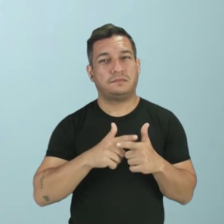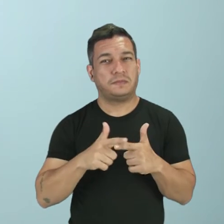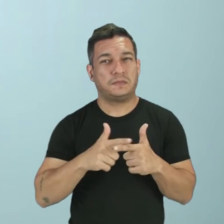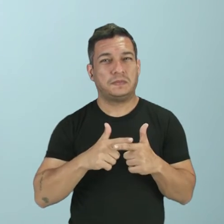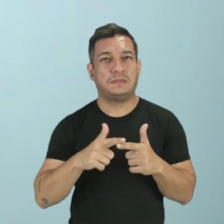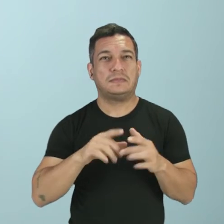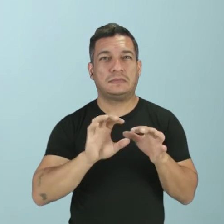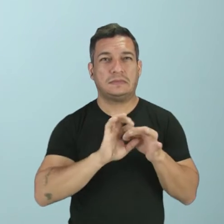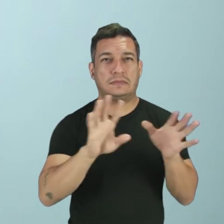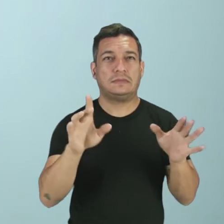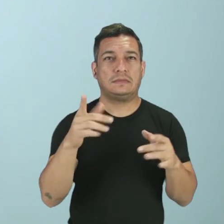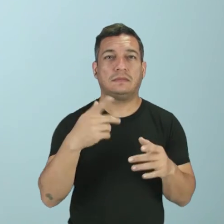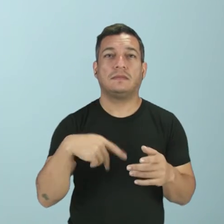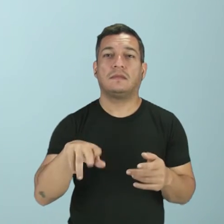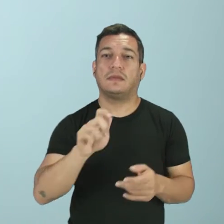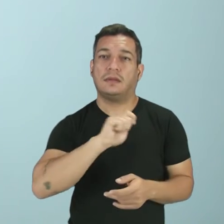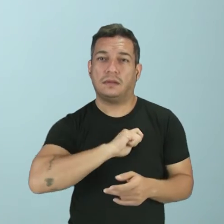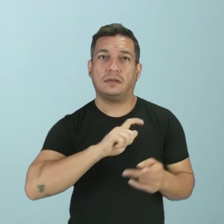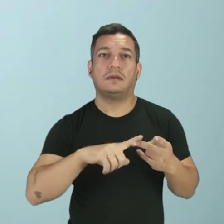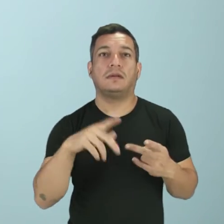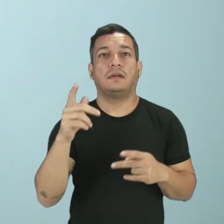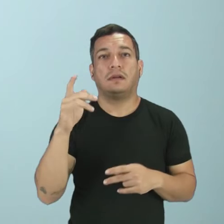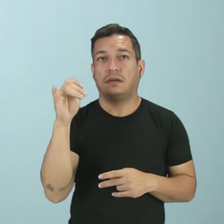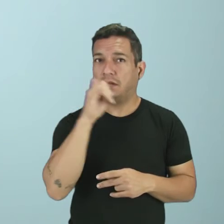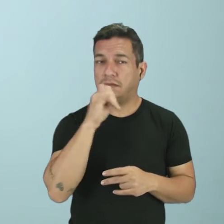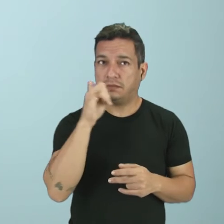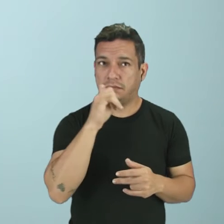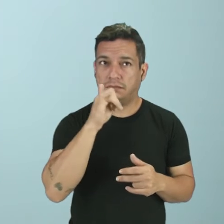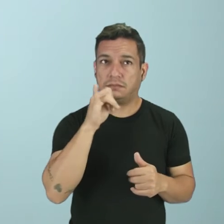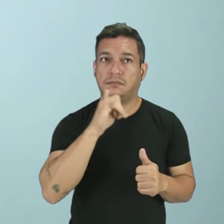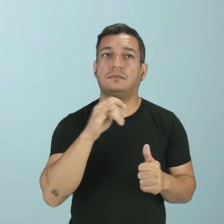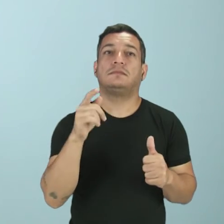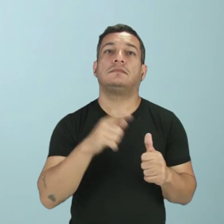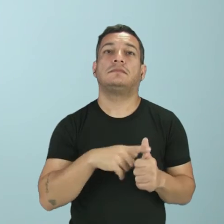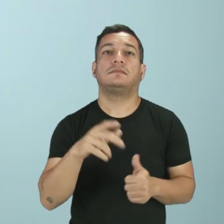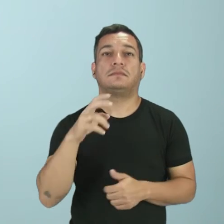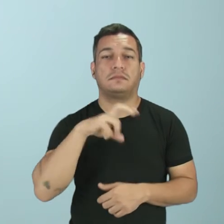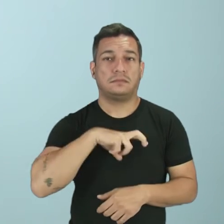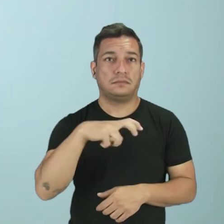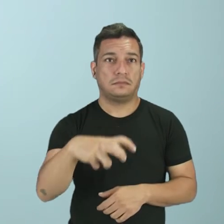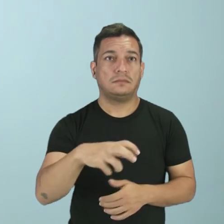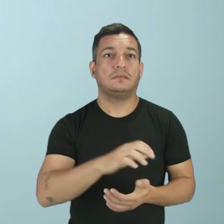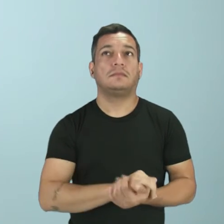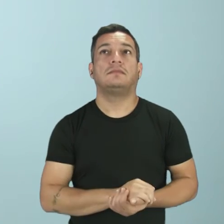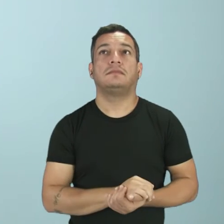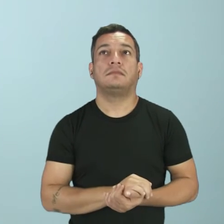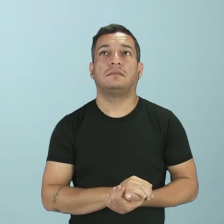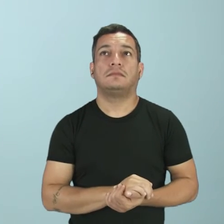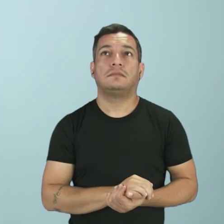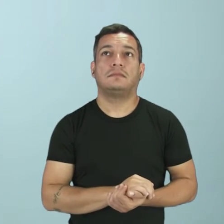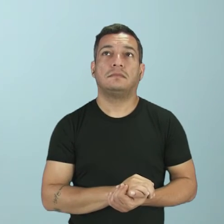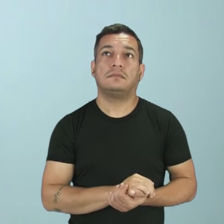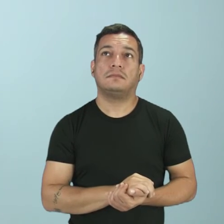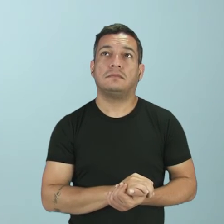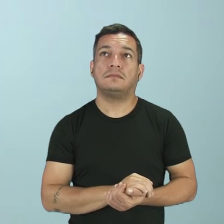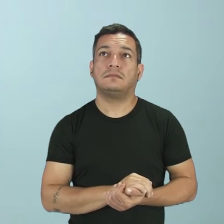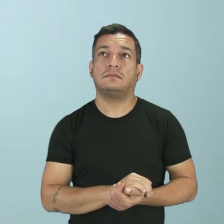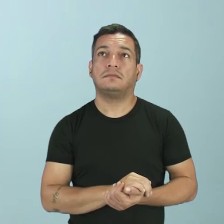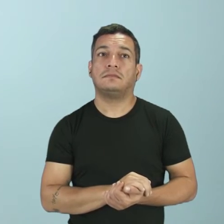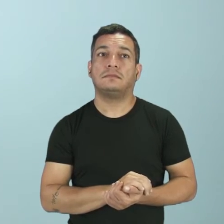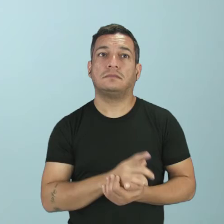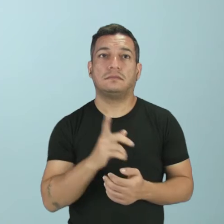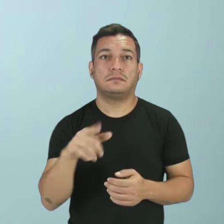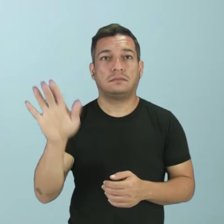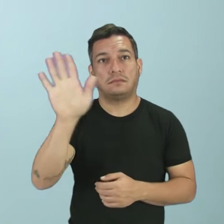esse período. A Espanha, na Itália, em Portugal, né? E